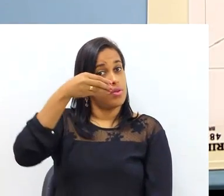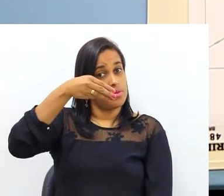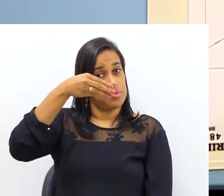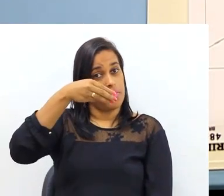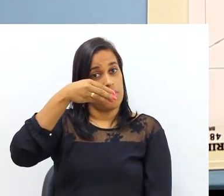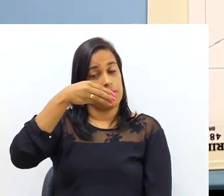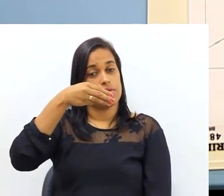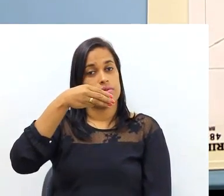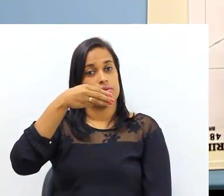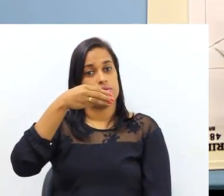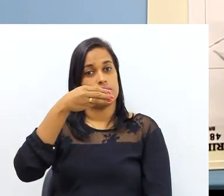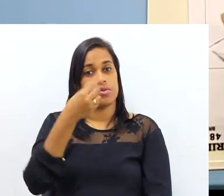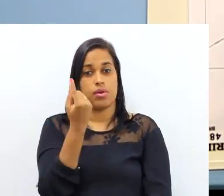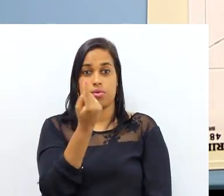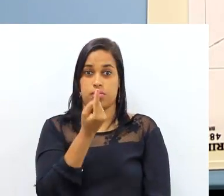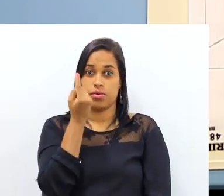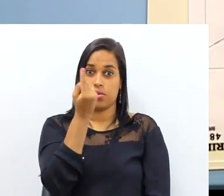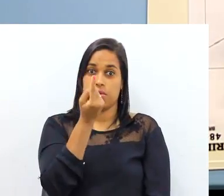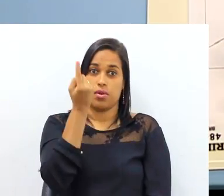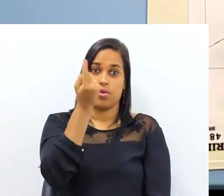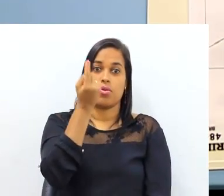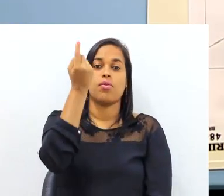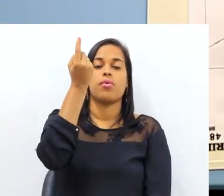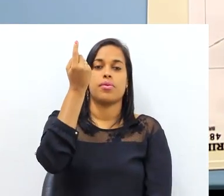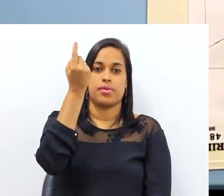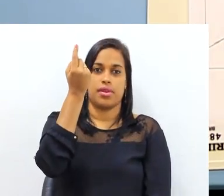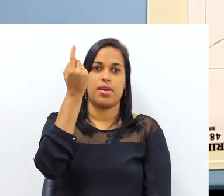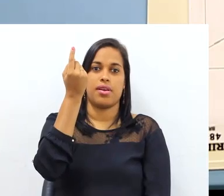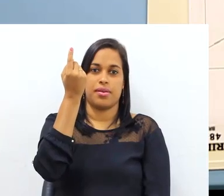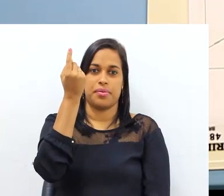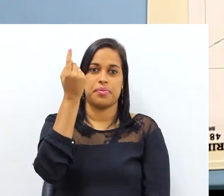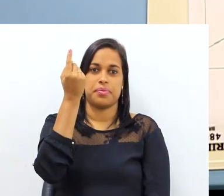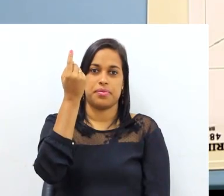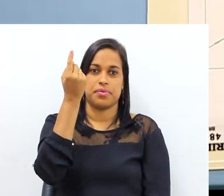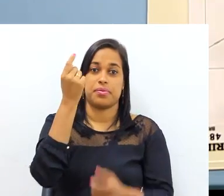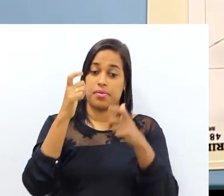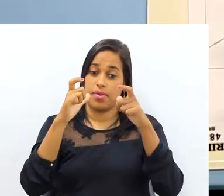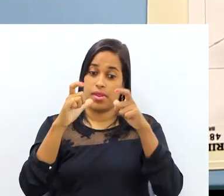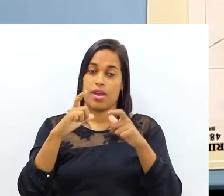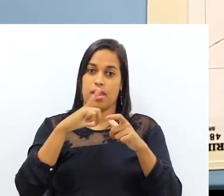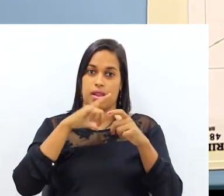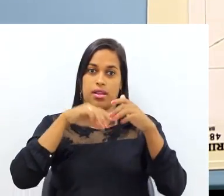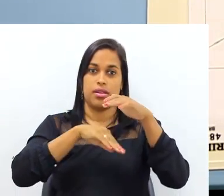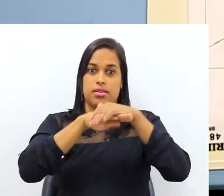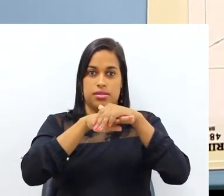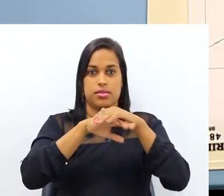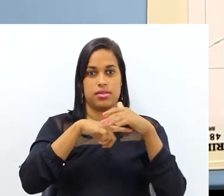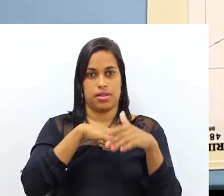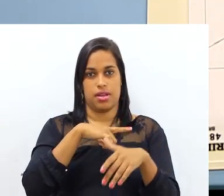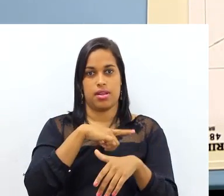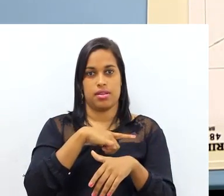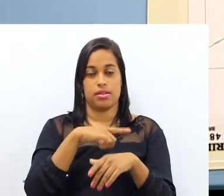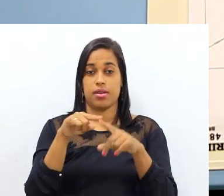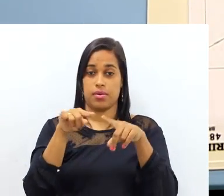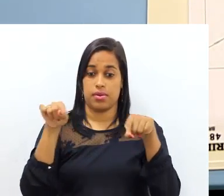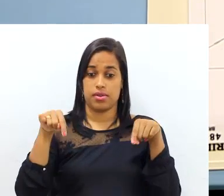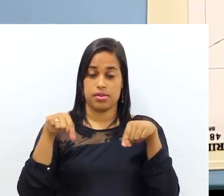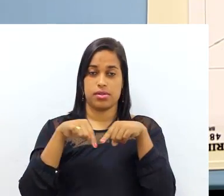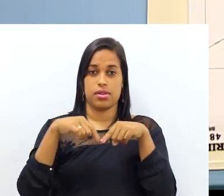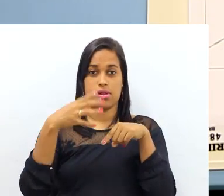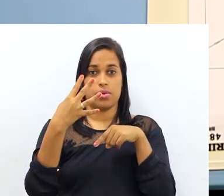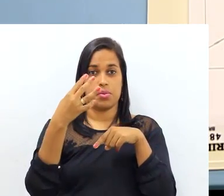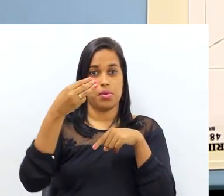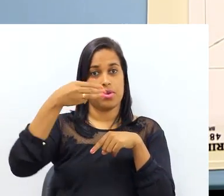metros e meio mais ou menos de altura, que é o que um pé direito de um ambiente interno tem. Então, é uma sala